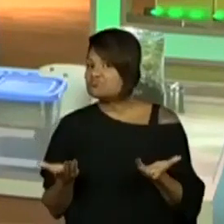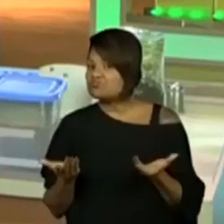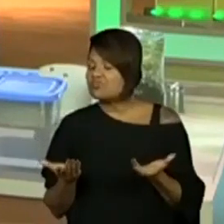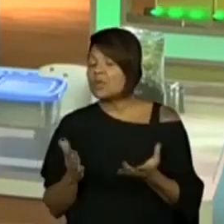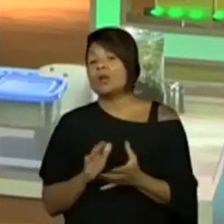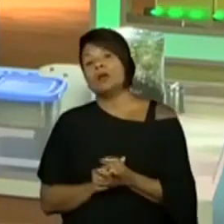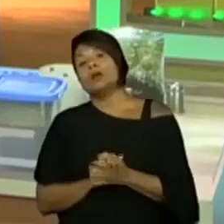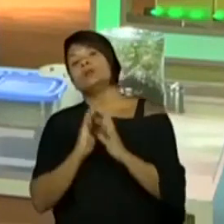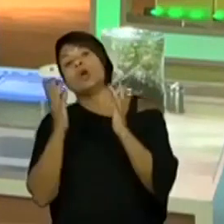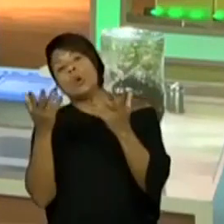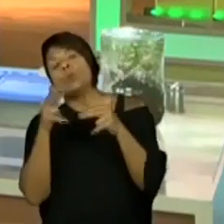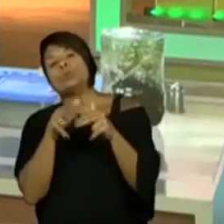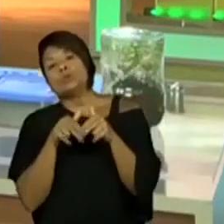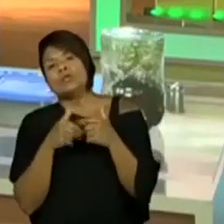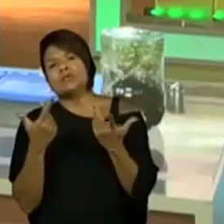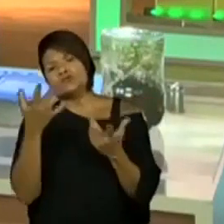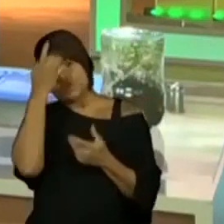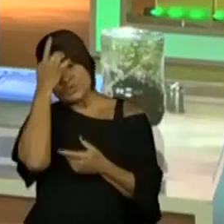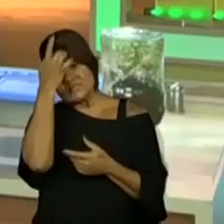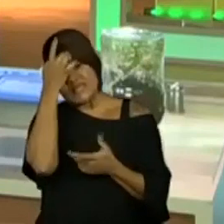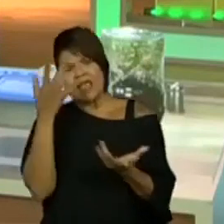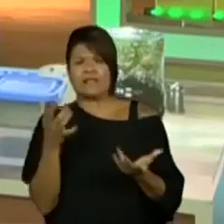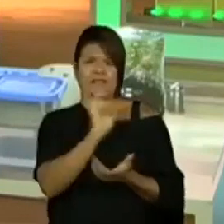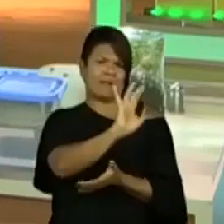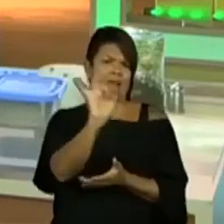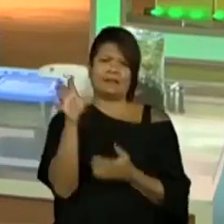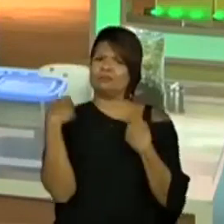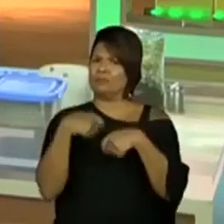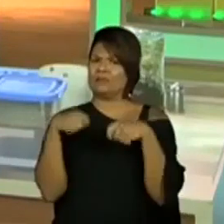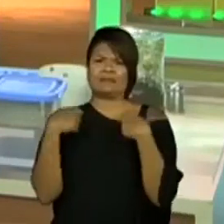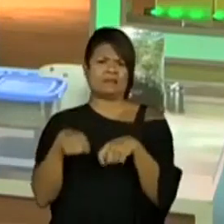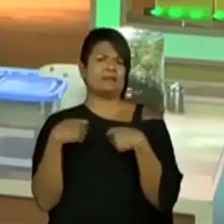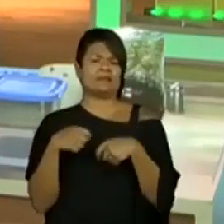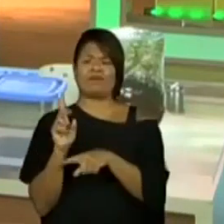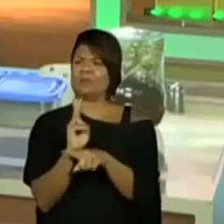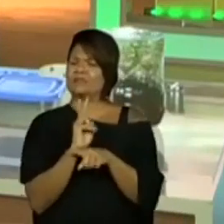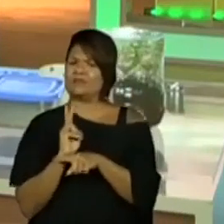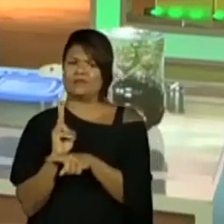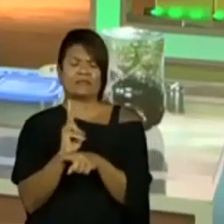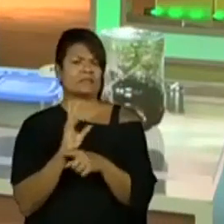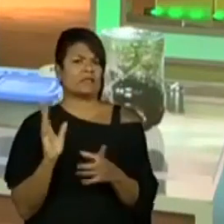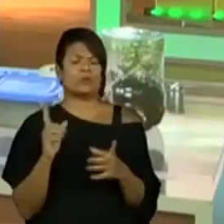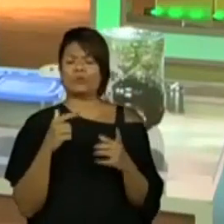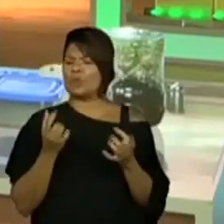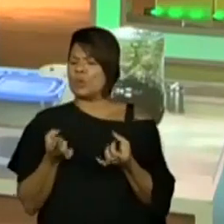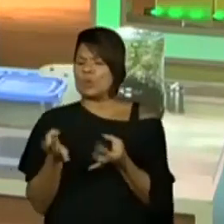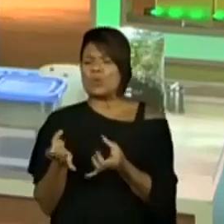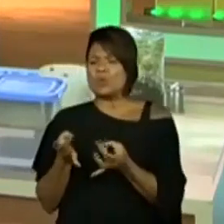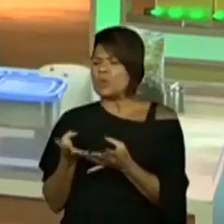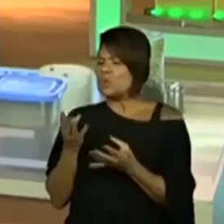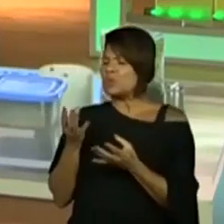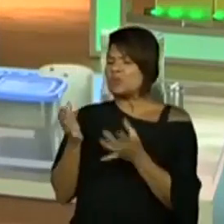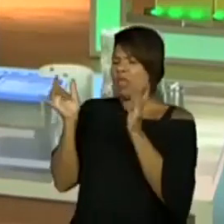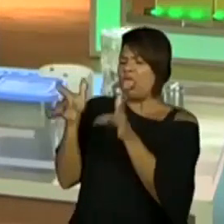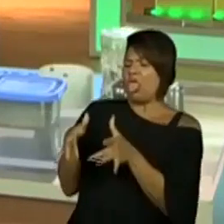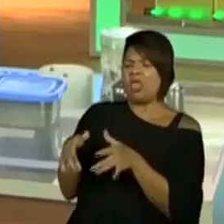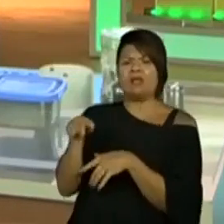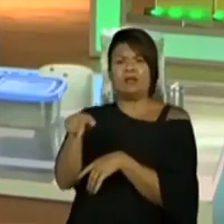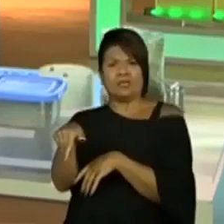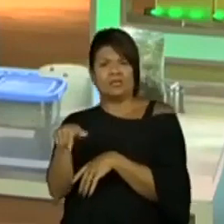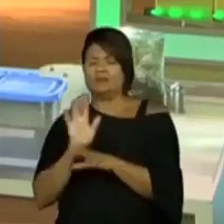isso que o consumo consciente e a preservação, não desperdiçar esse recurso, é muito